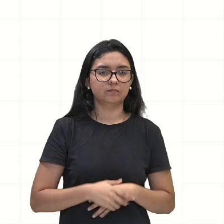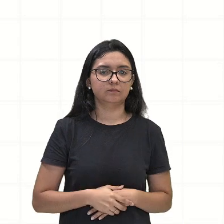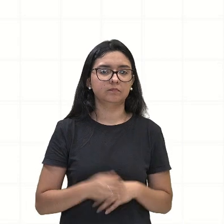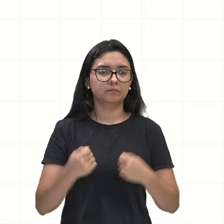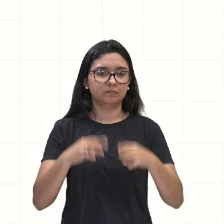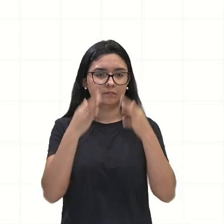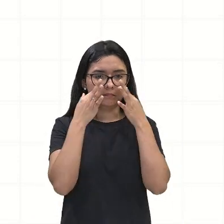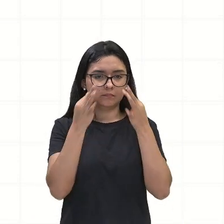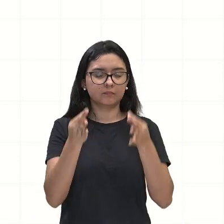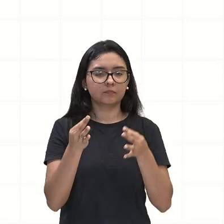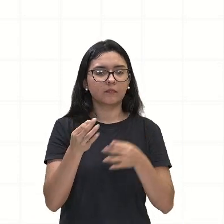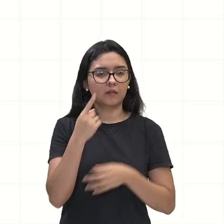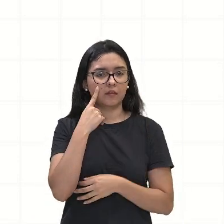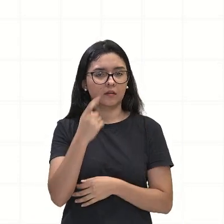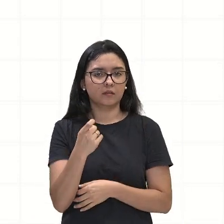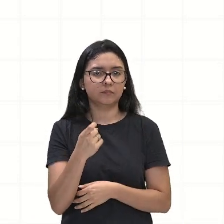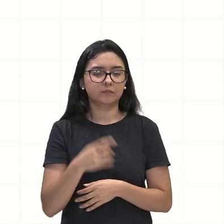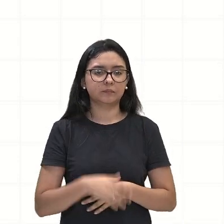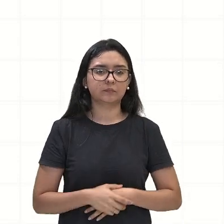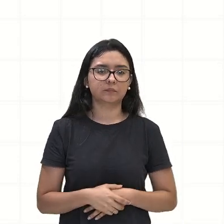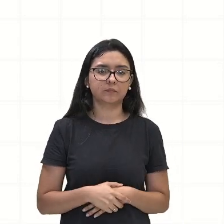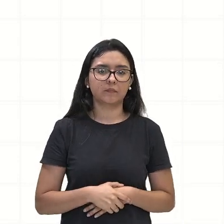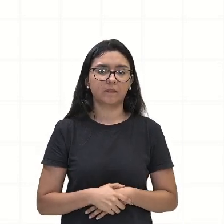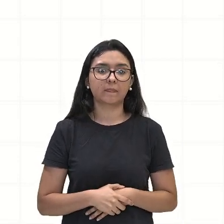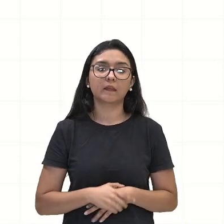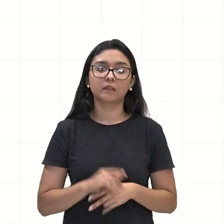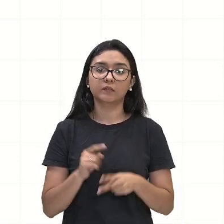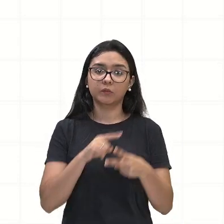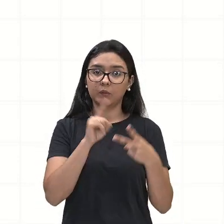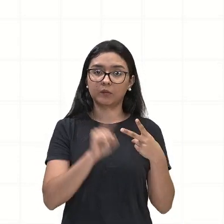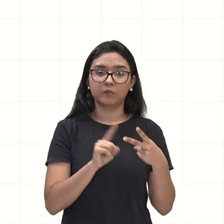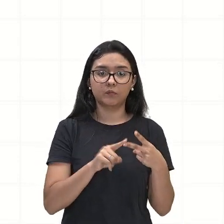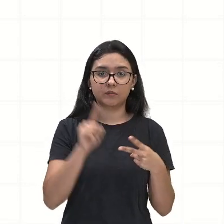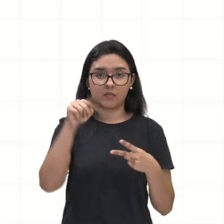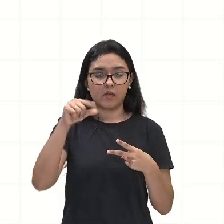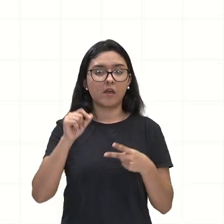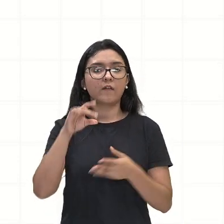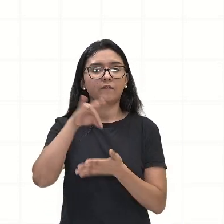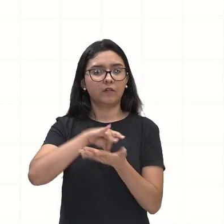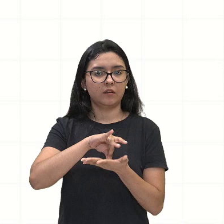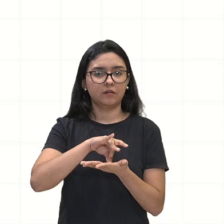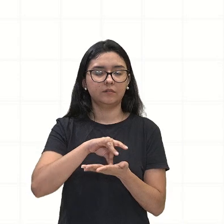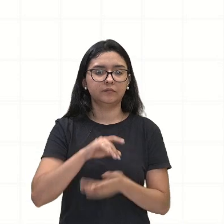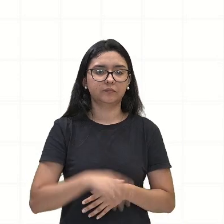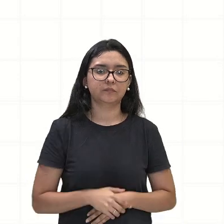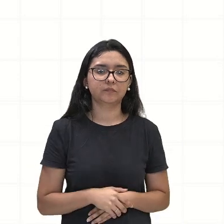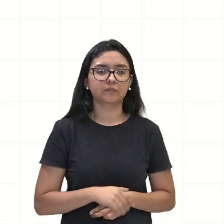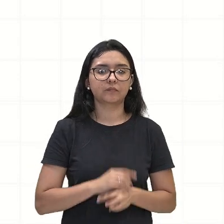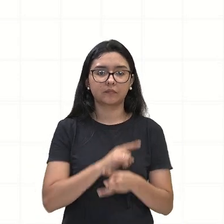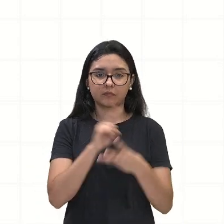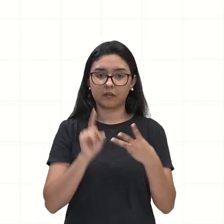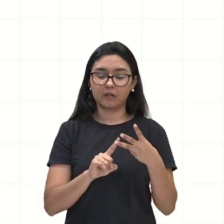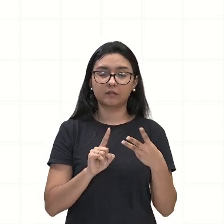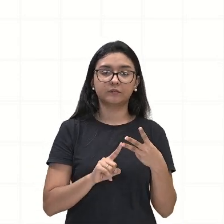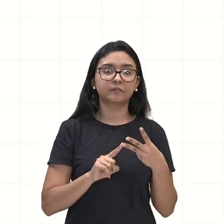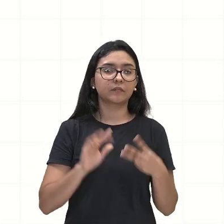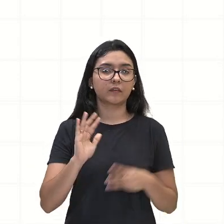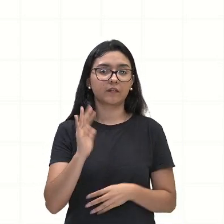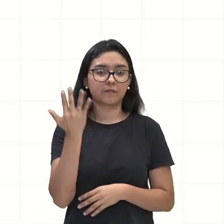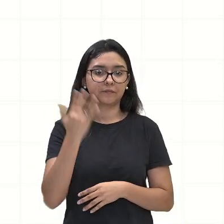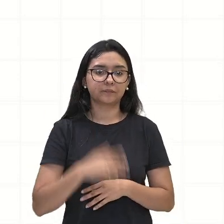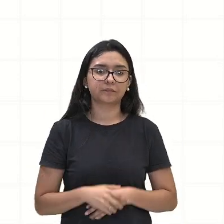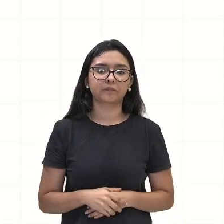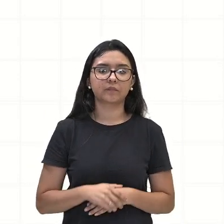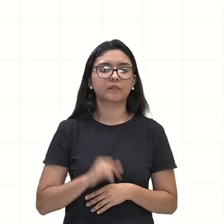bem interessante, tá bom? Então, a 2 ela é verdadeira. A 3 é falsa. Se dois ângulos